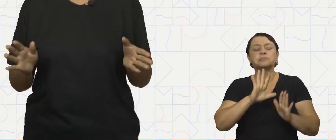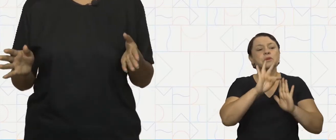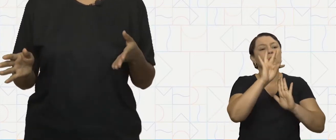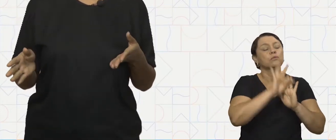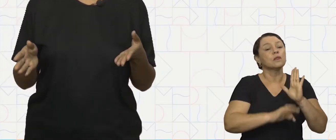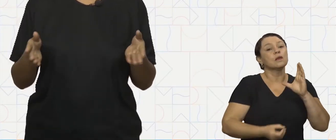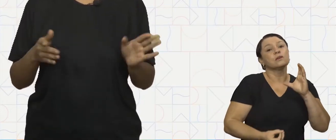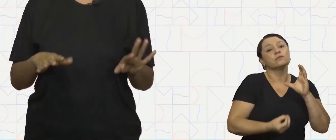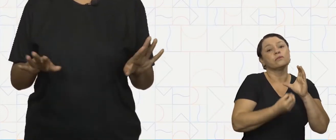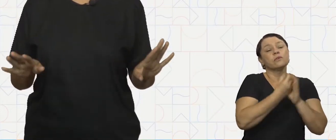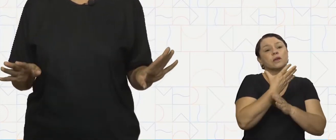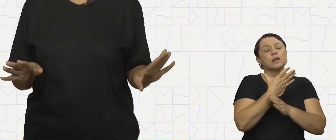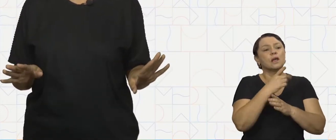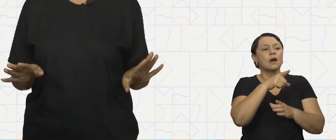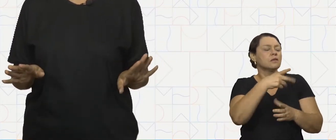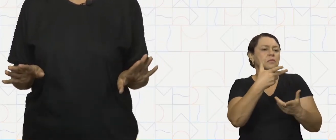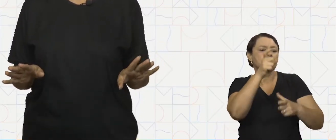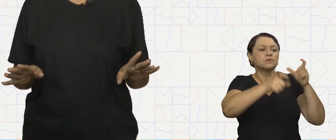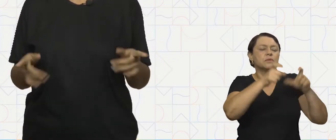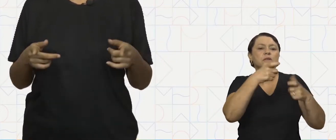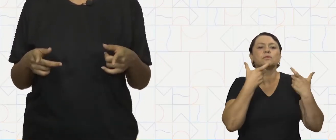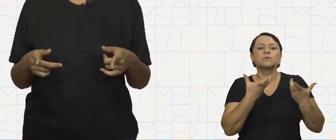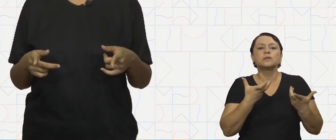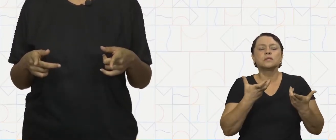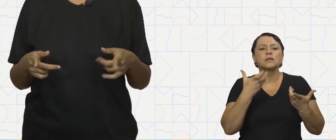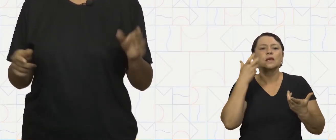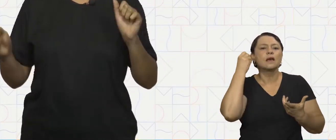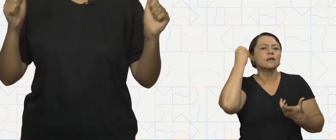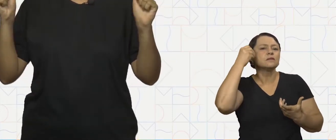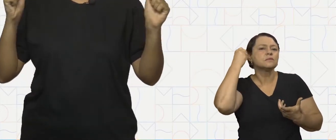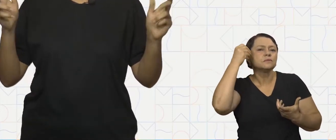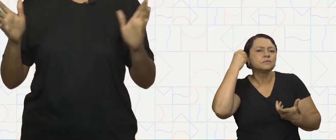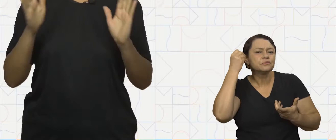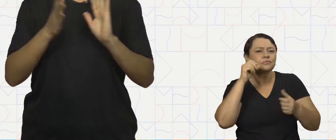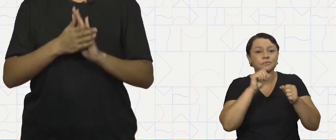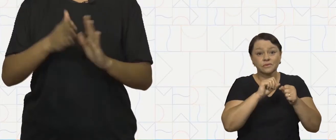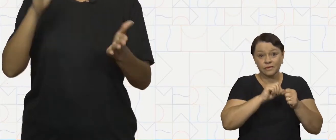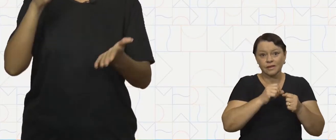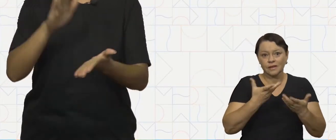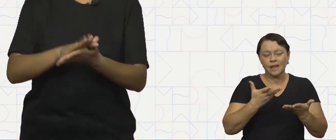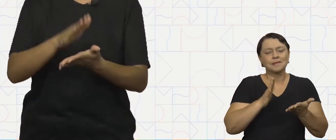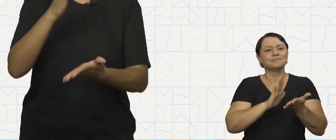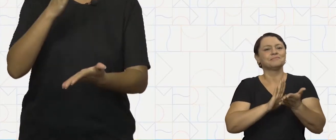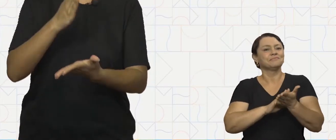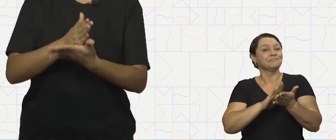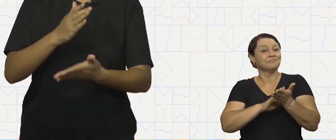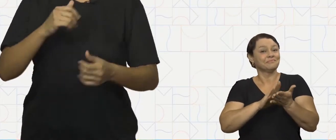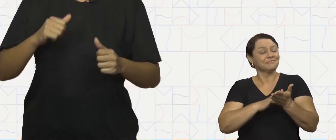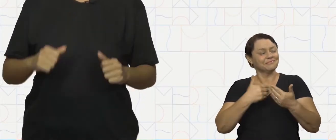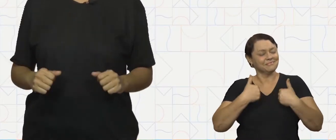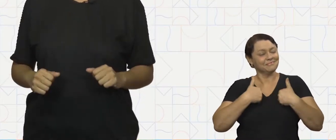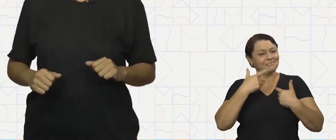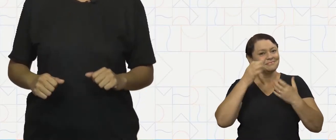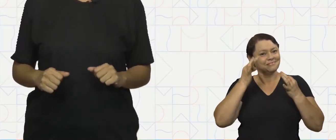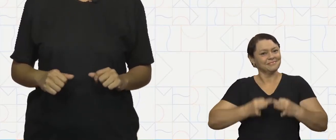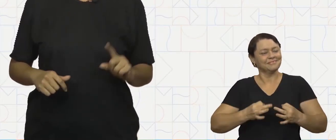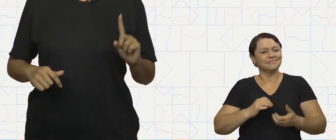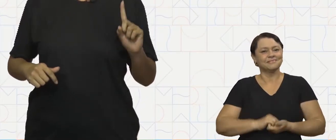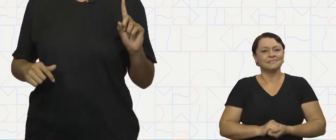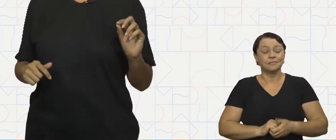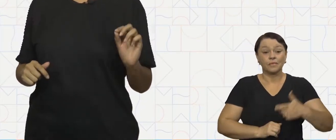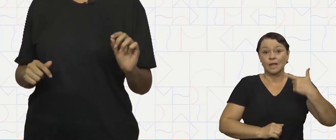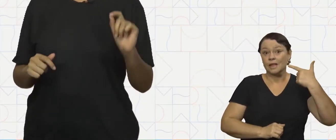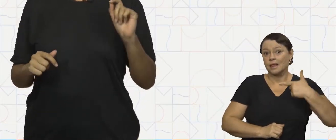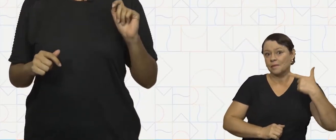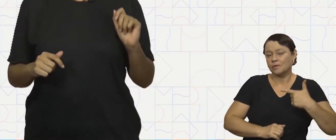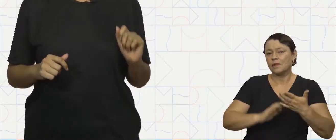texto foi criado para quem quer fazer a experiência. Acertei? Uma palma e meia para mim. Na pergunta 2,